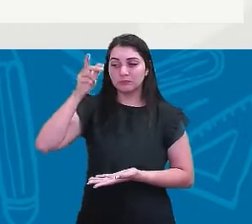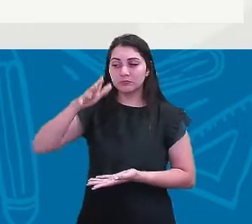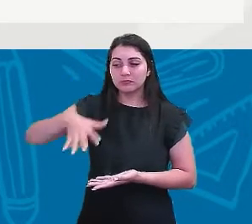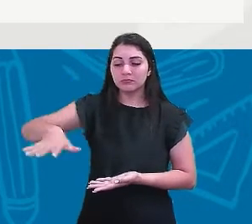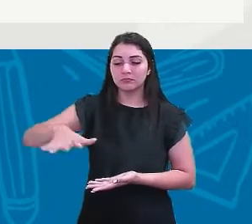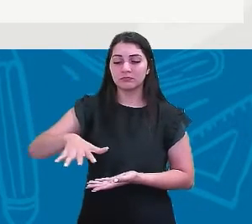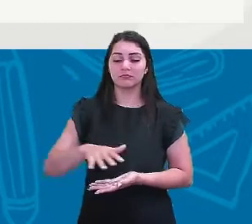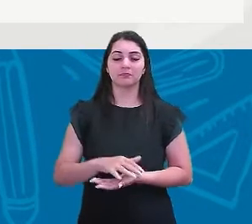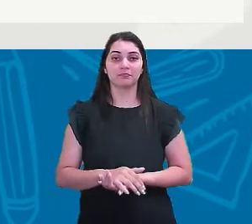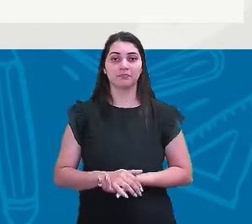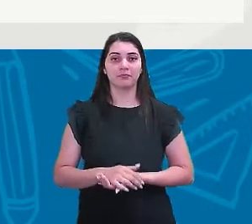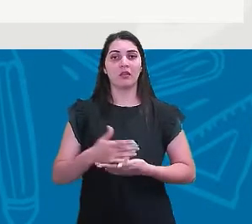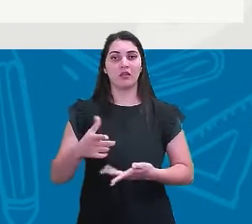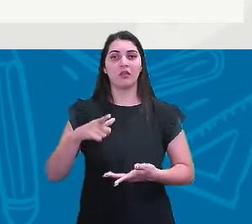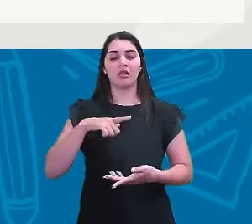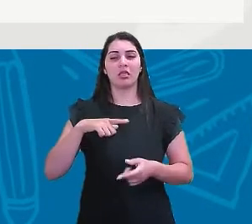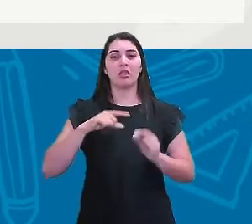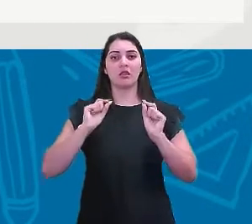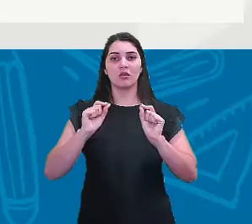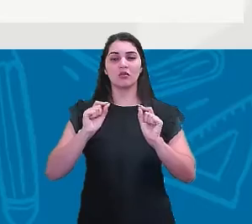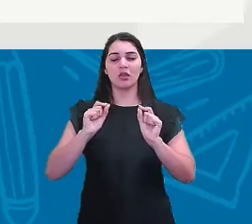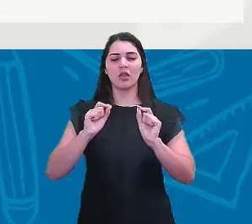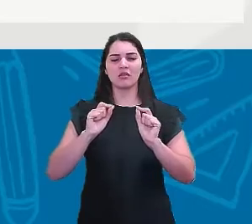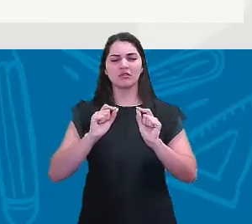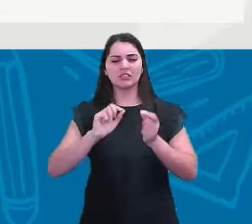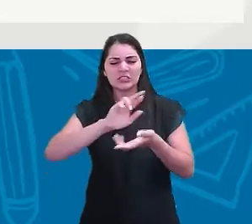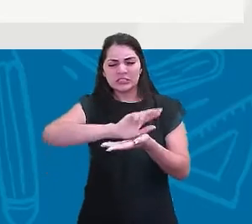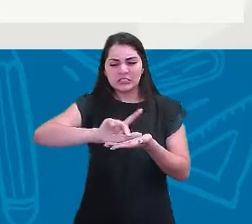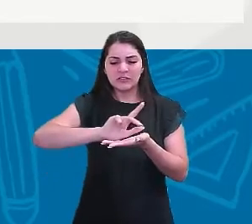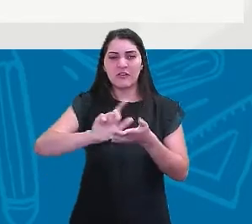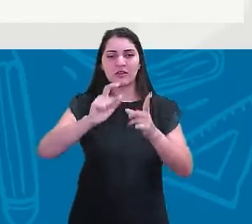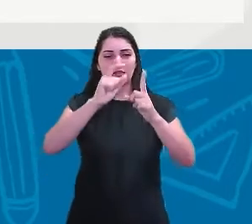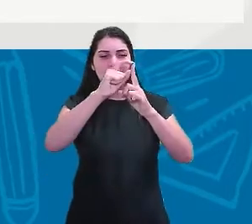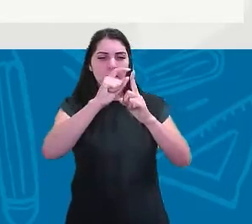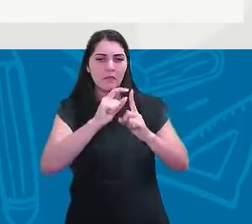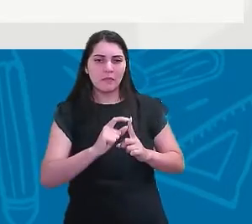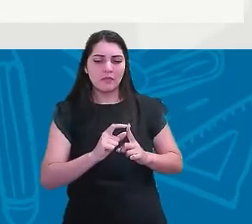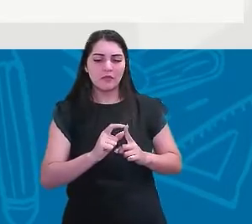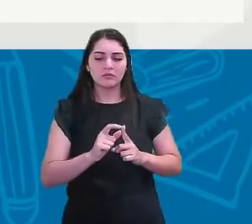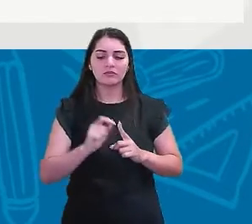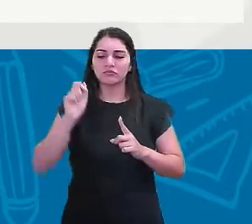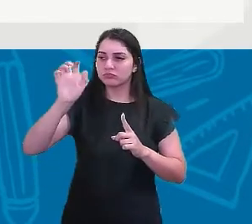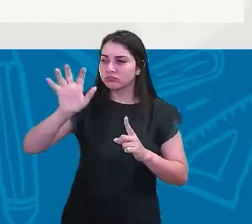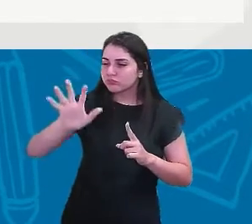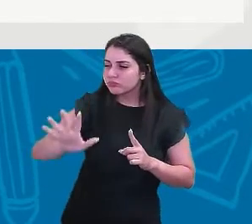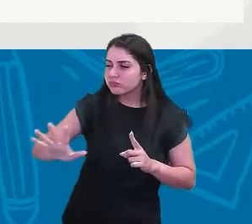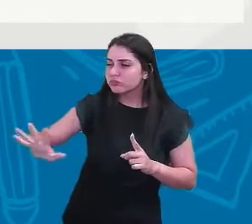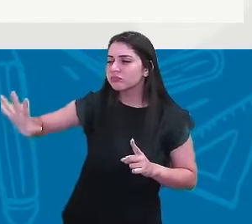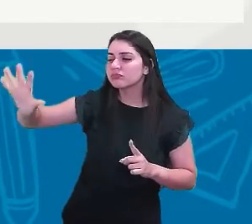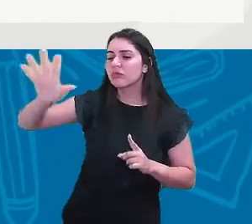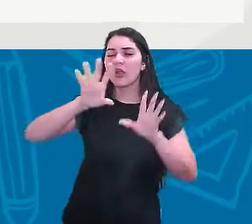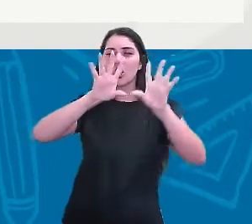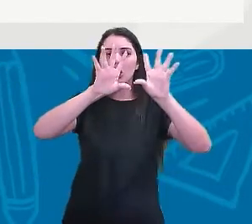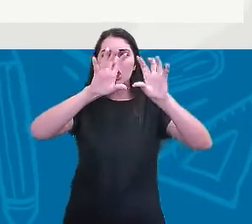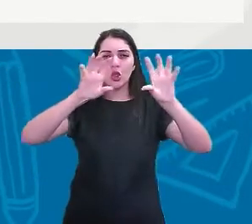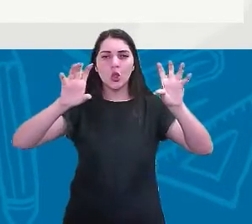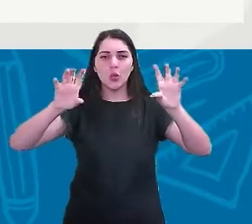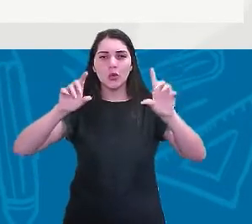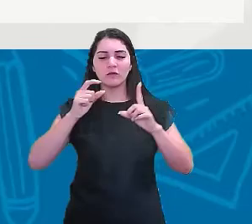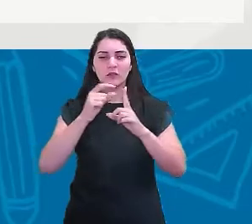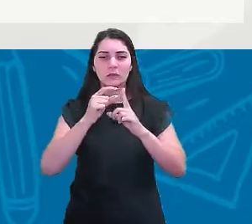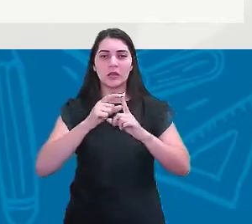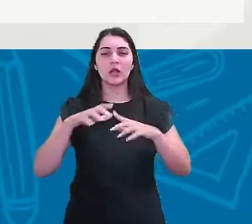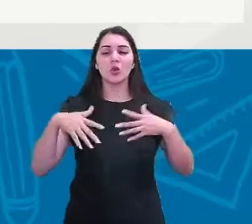Aí eu trouxe para vocês uma nuvem de palavras. Já ouviram falar sobre isso? Nuvem de palavras é quando a gente tem várias